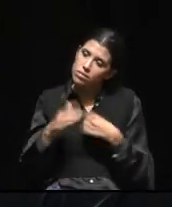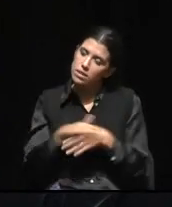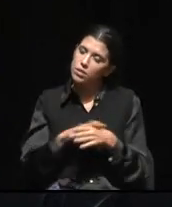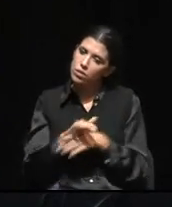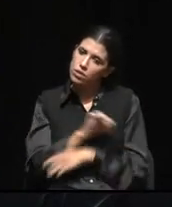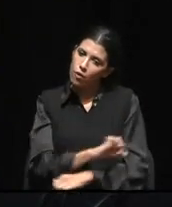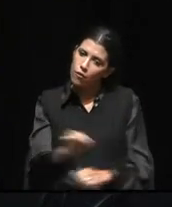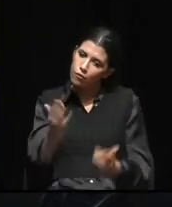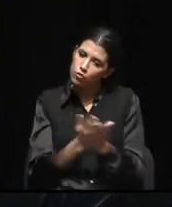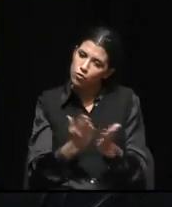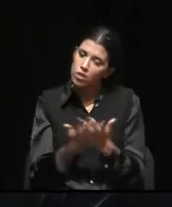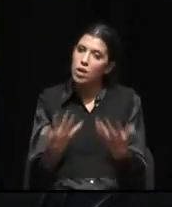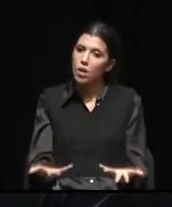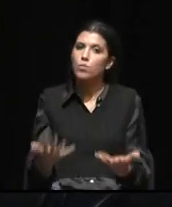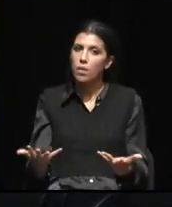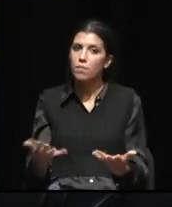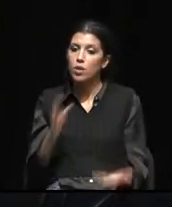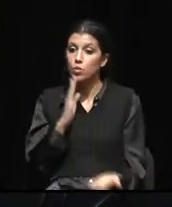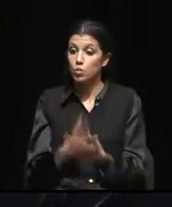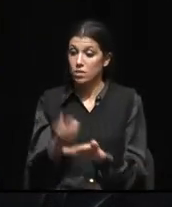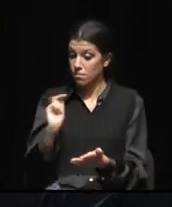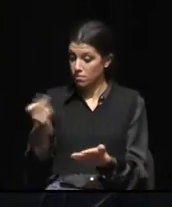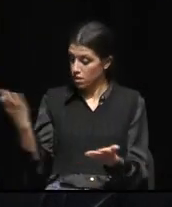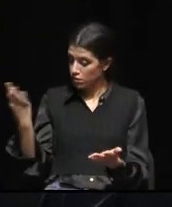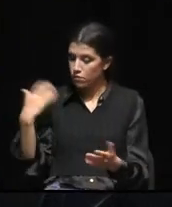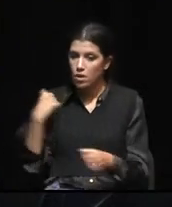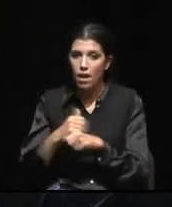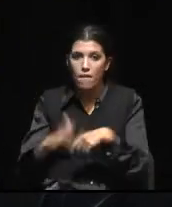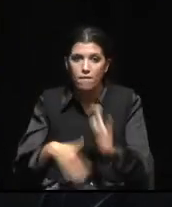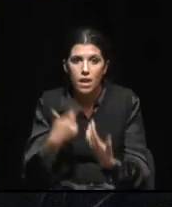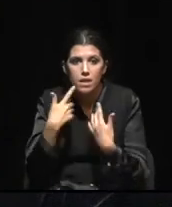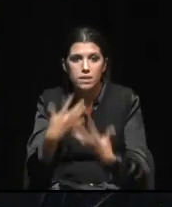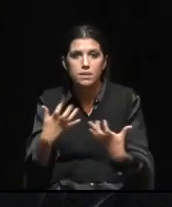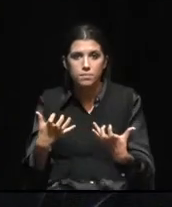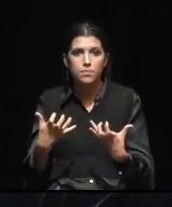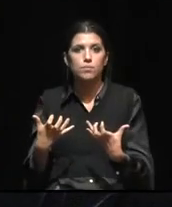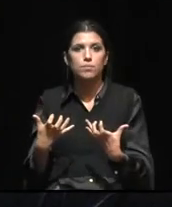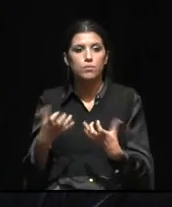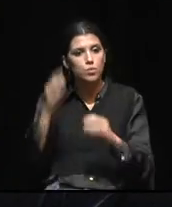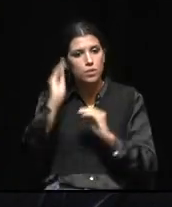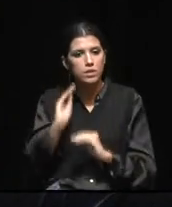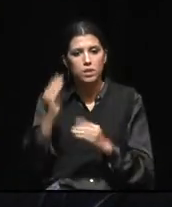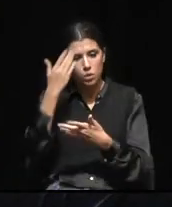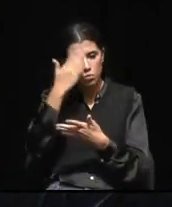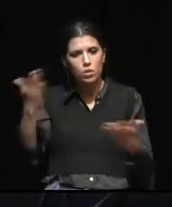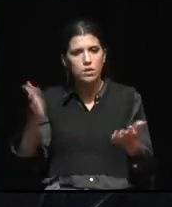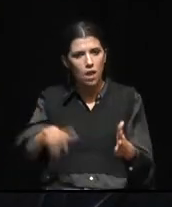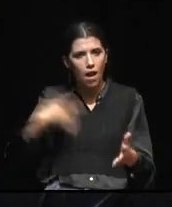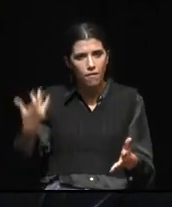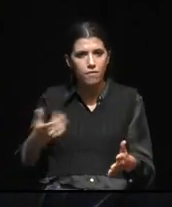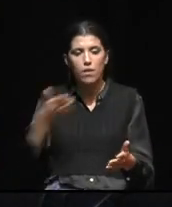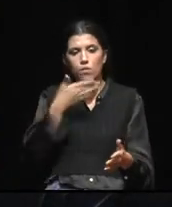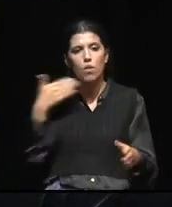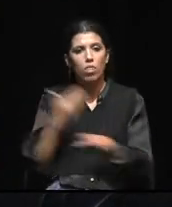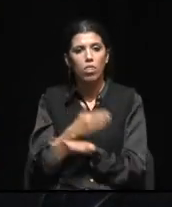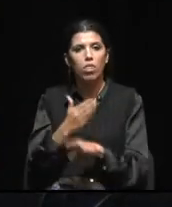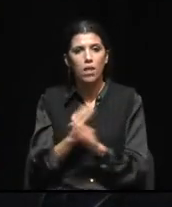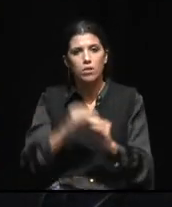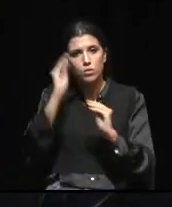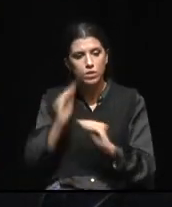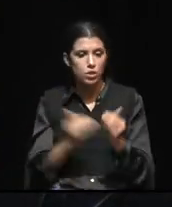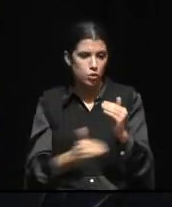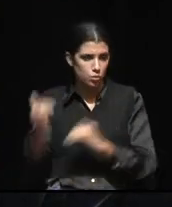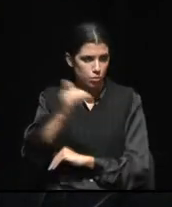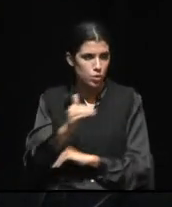dos Estudantes de hoje nos últimos anos existiram avanços significativos na democratização do ensino e no acesso ao ensino superior